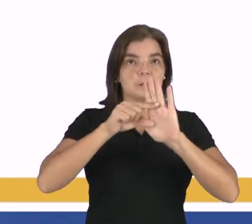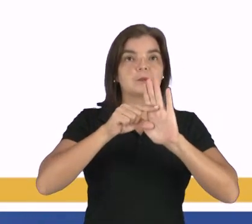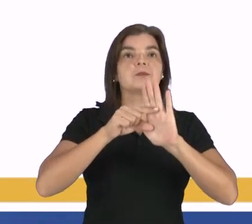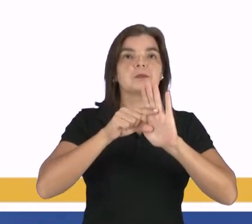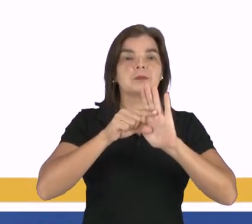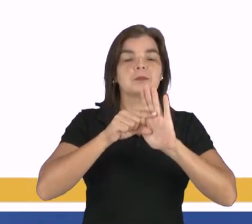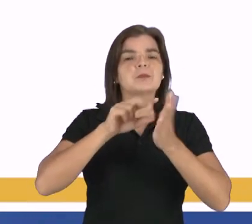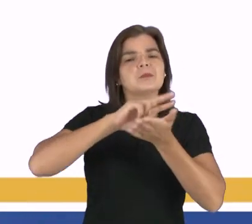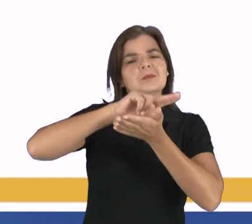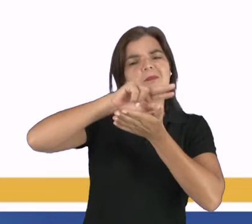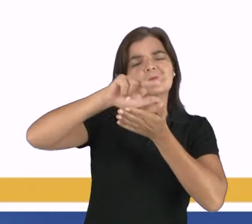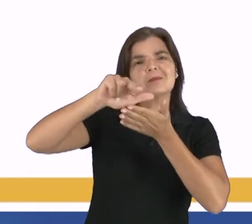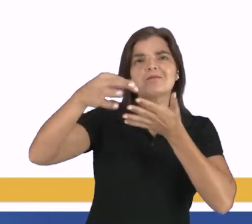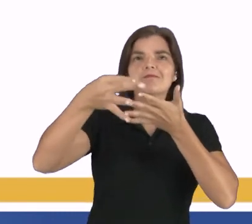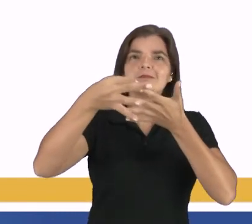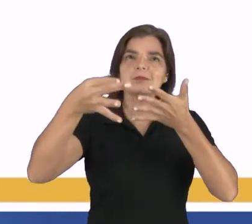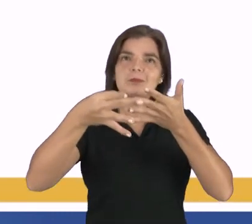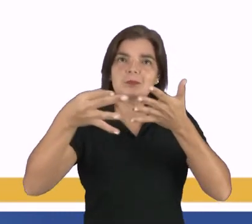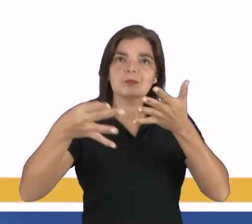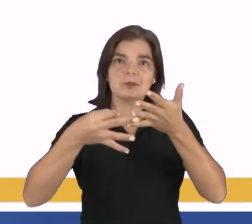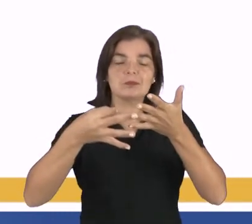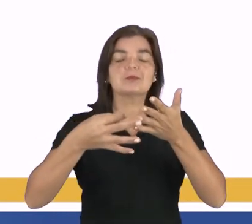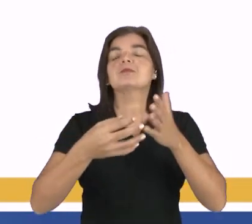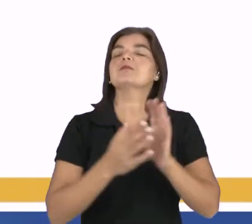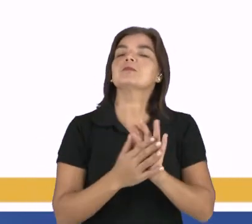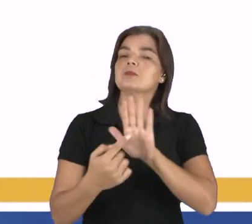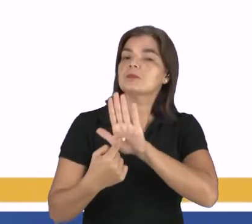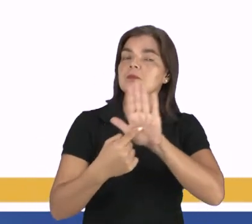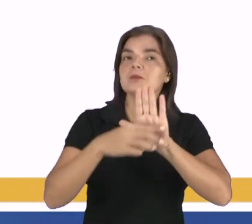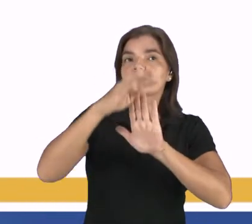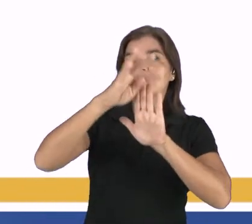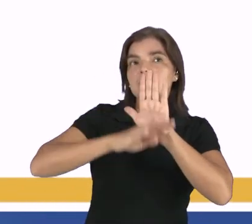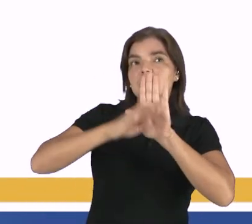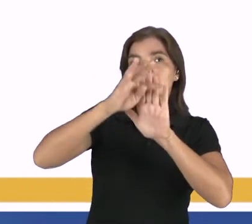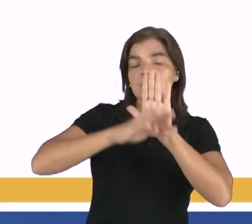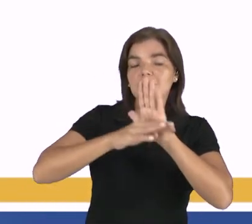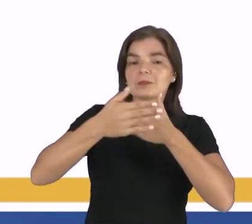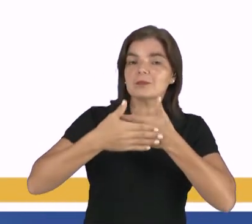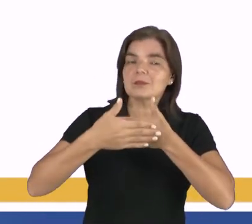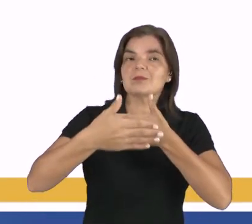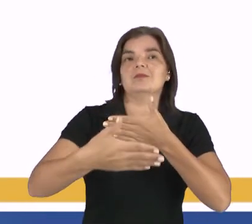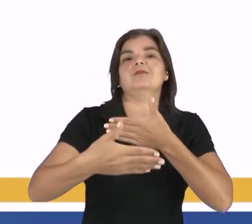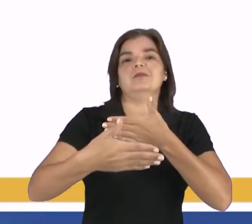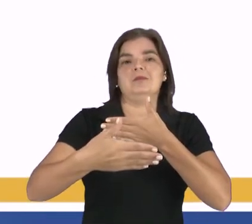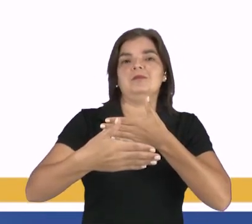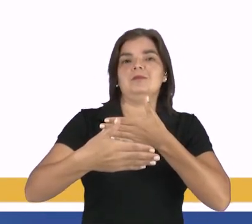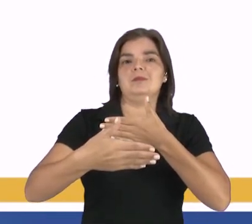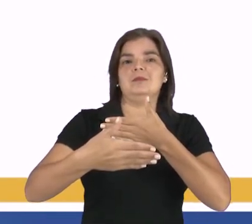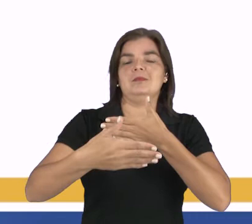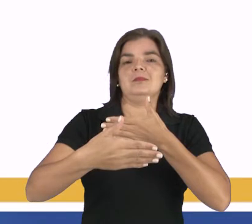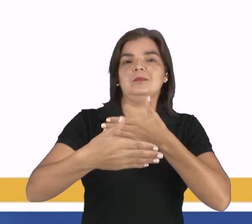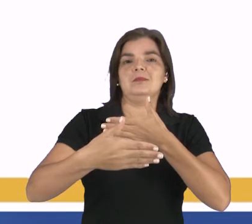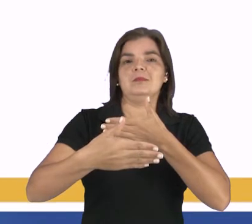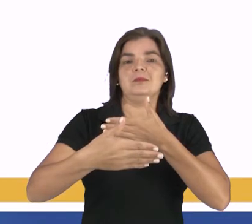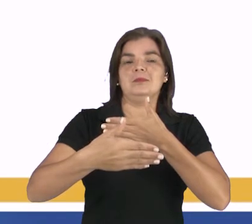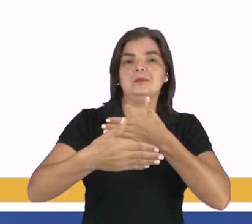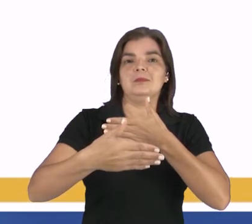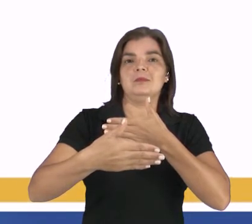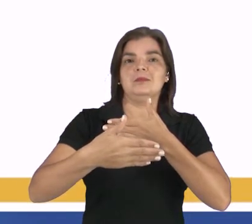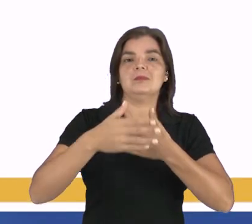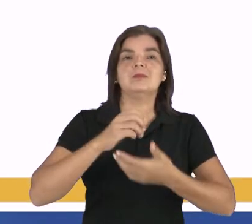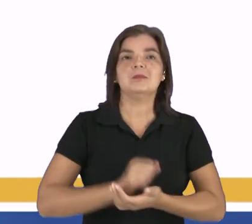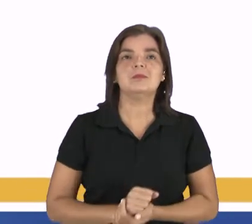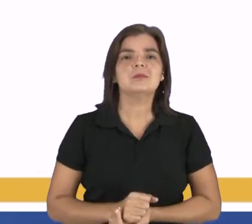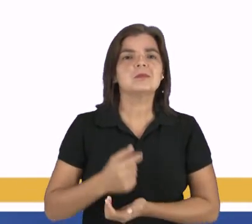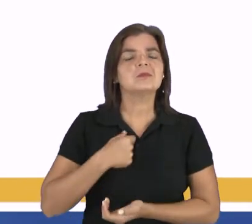frase, ele fala sobre vários aspectos, né? Então, ele projeta o texto, ou seja, ele leva o leitor